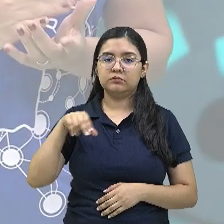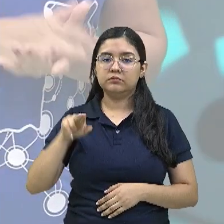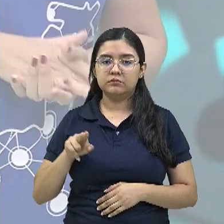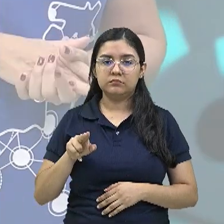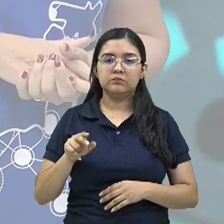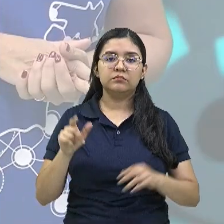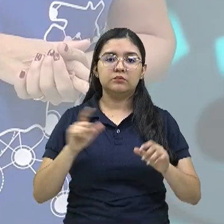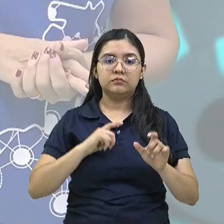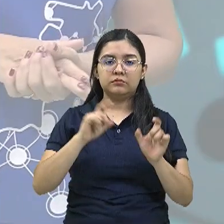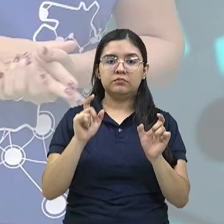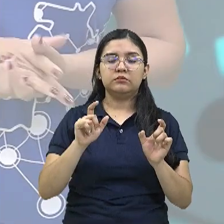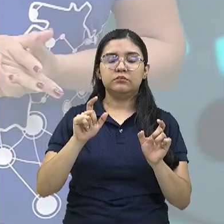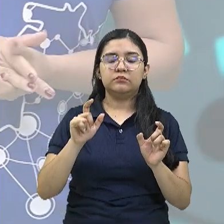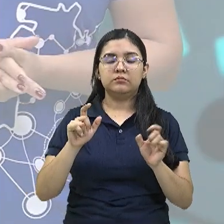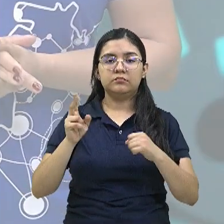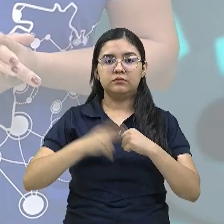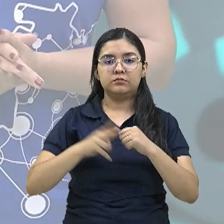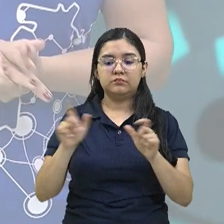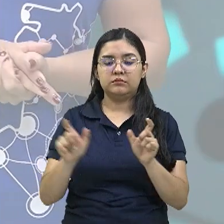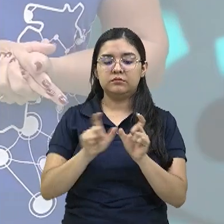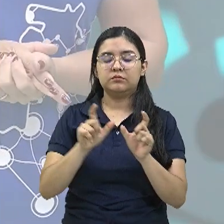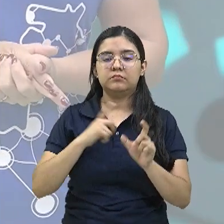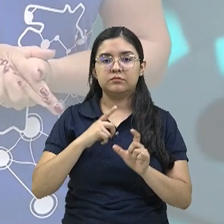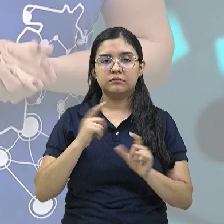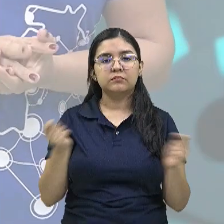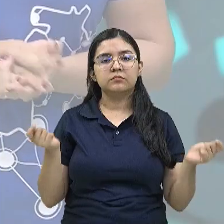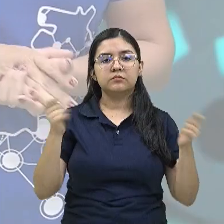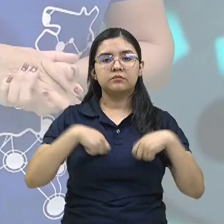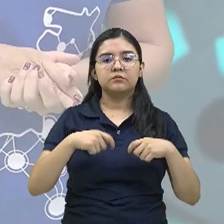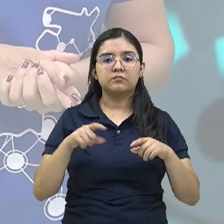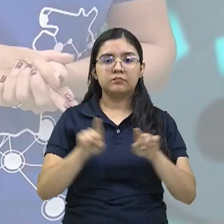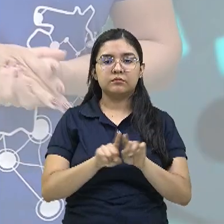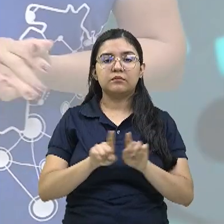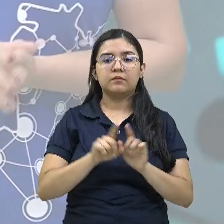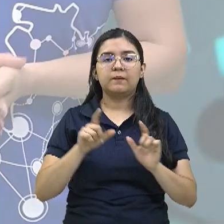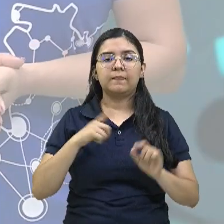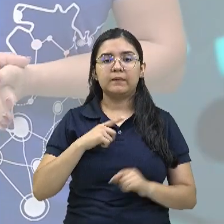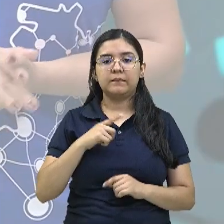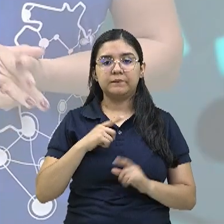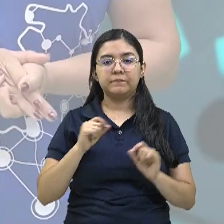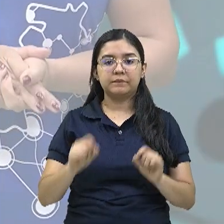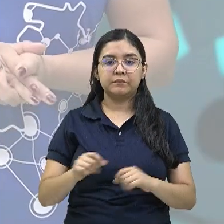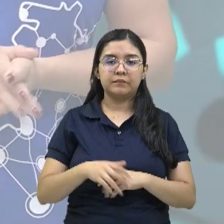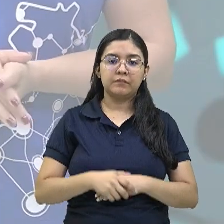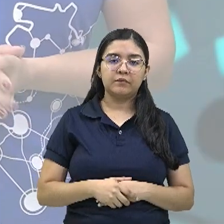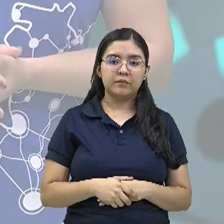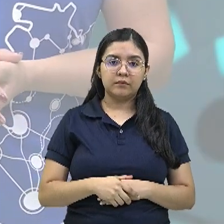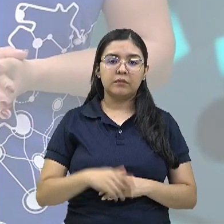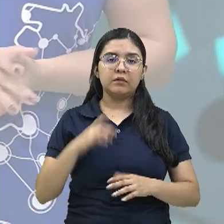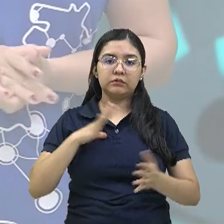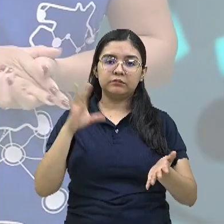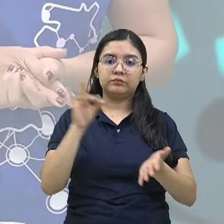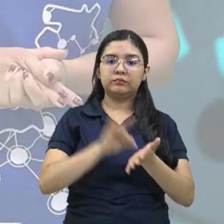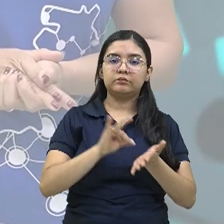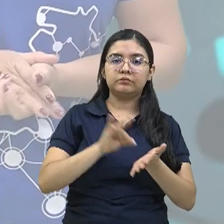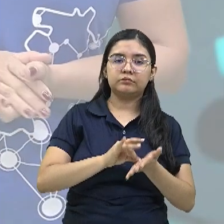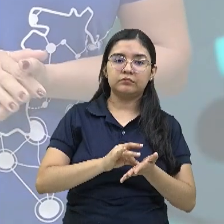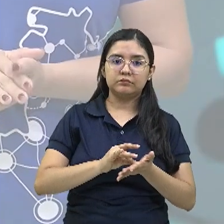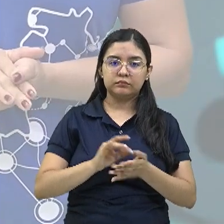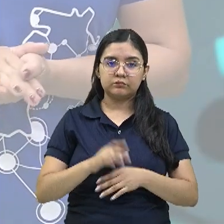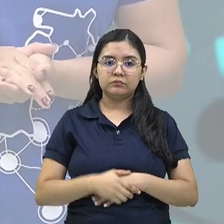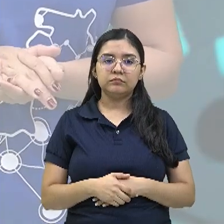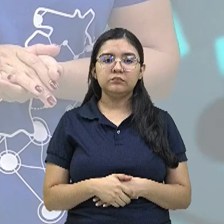sequência. Para expressar possibilidade, eu vou usar o verbo modal na forma afirmativa. Vejam